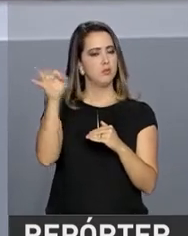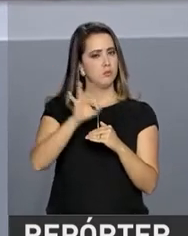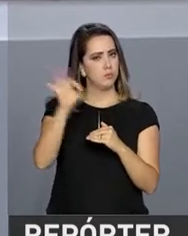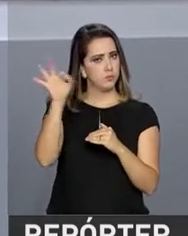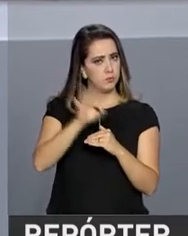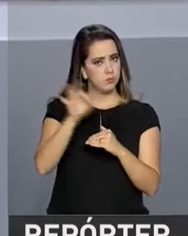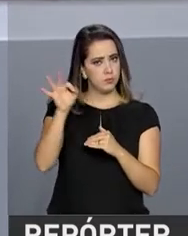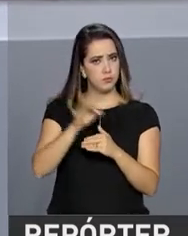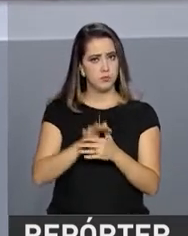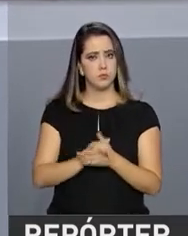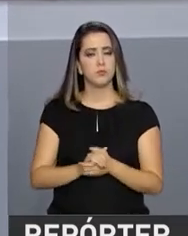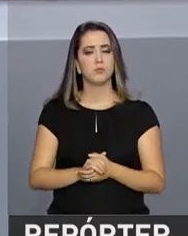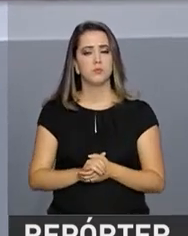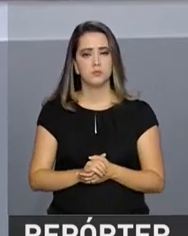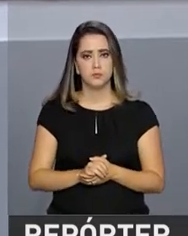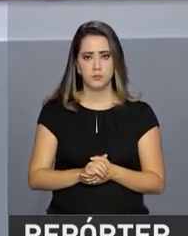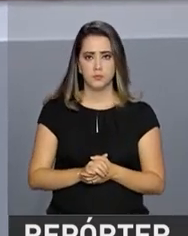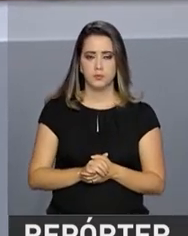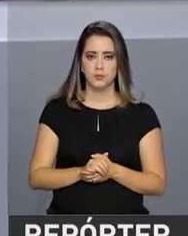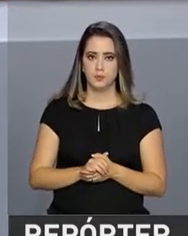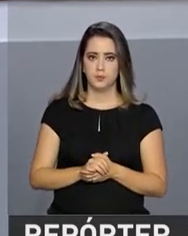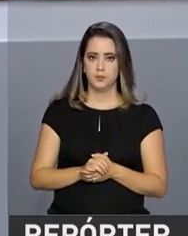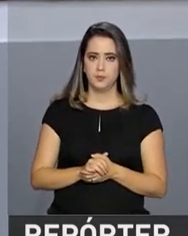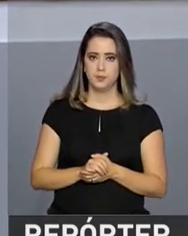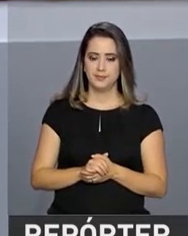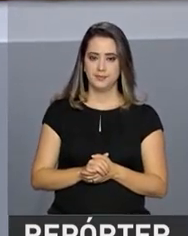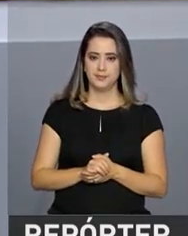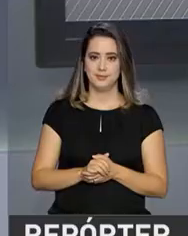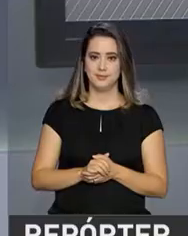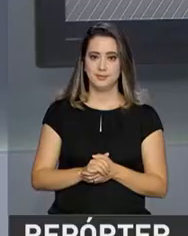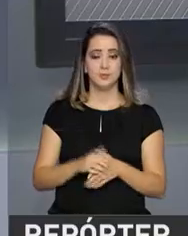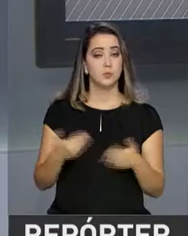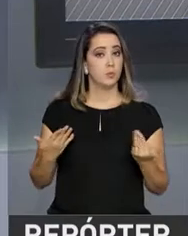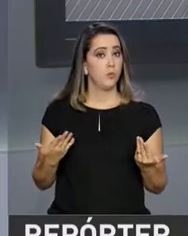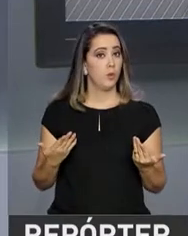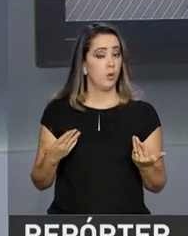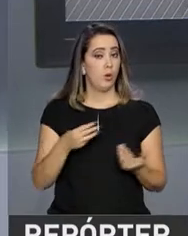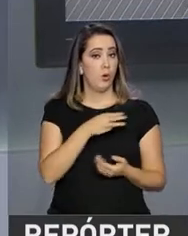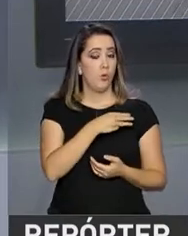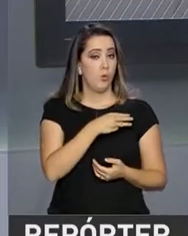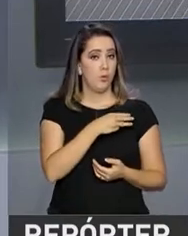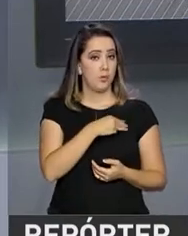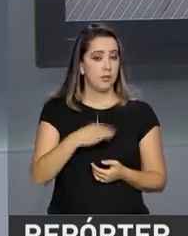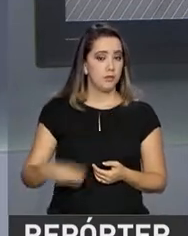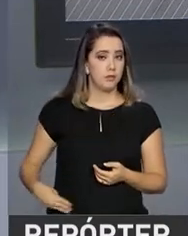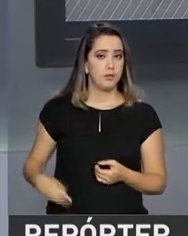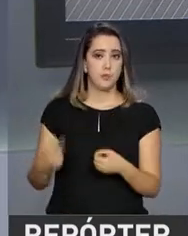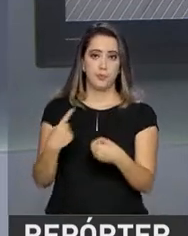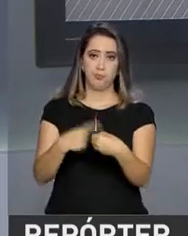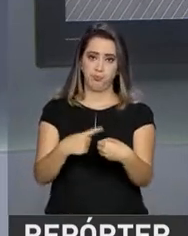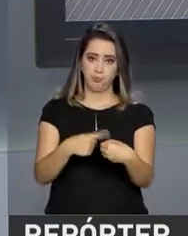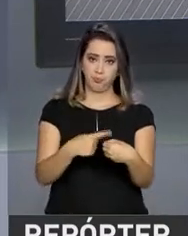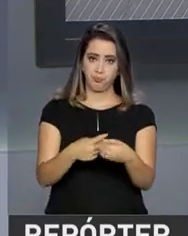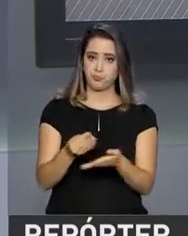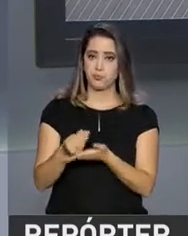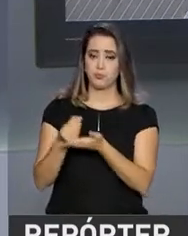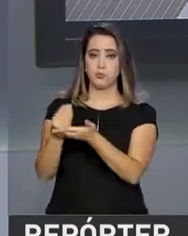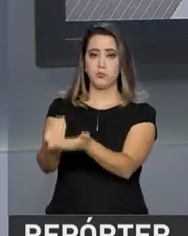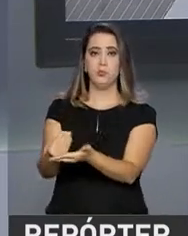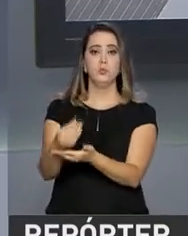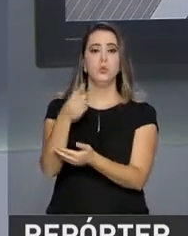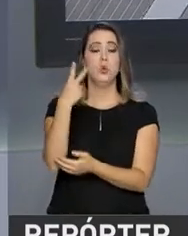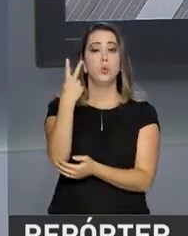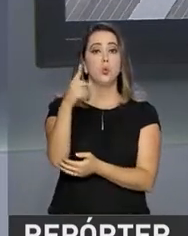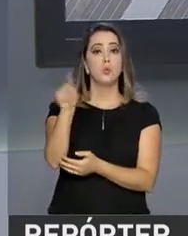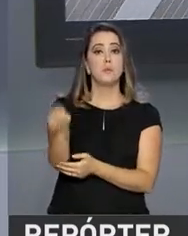foi de cerca de 17% o ministro das cidades alexandre baldy entregou quase duas mil